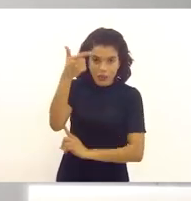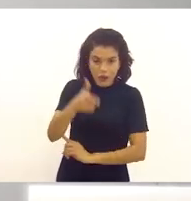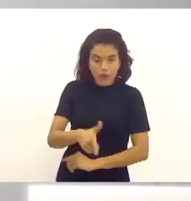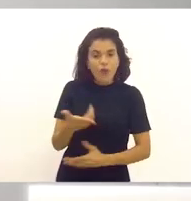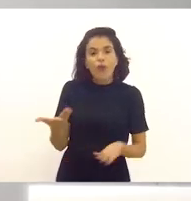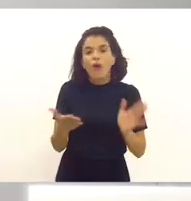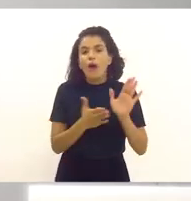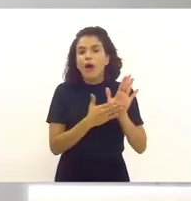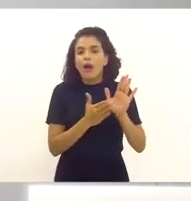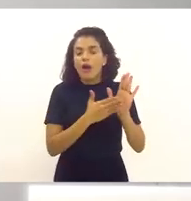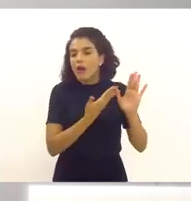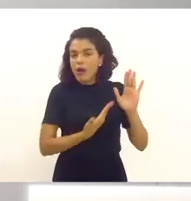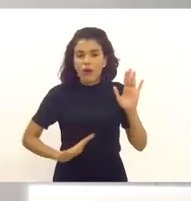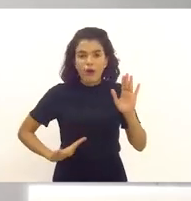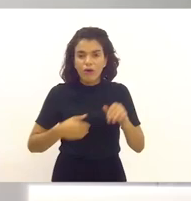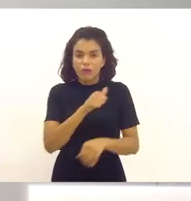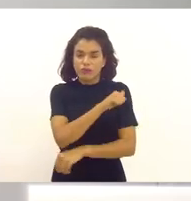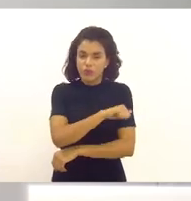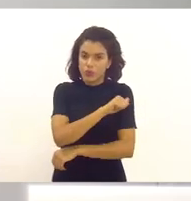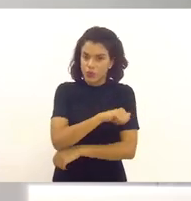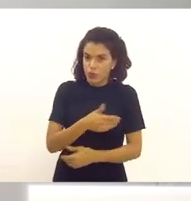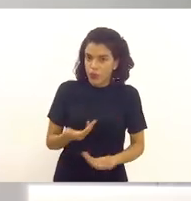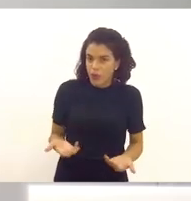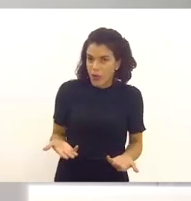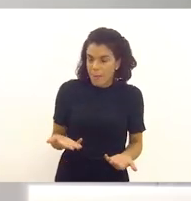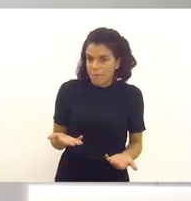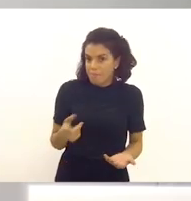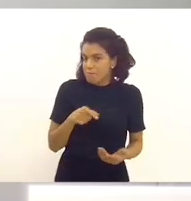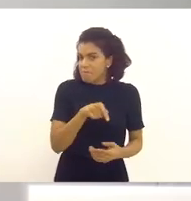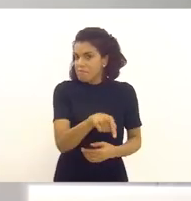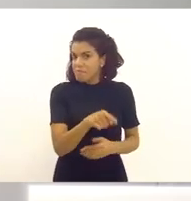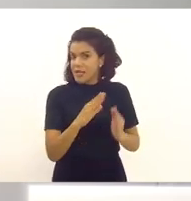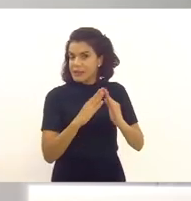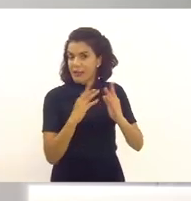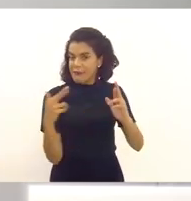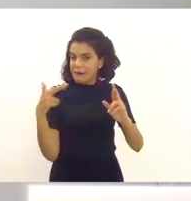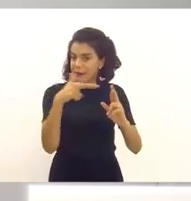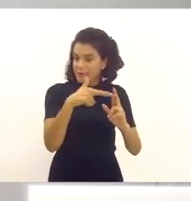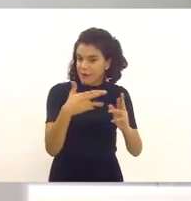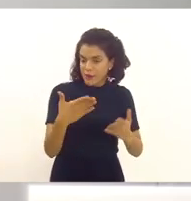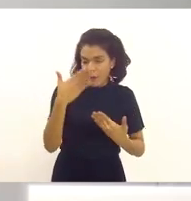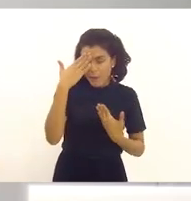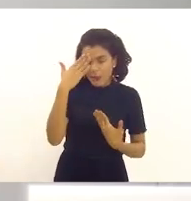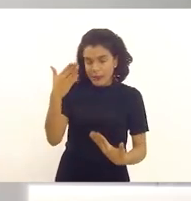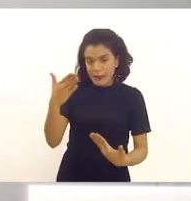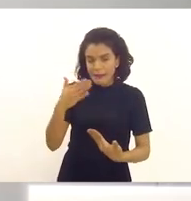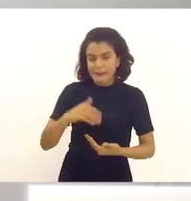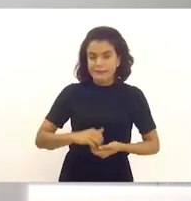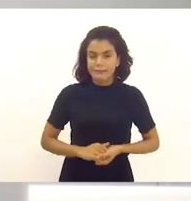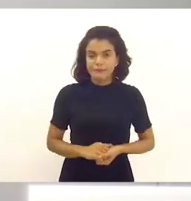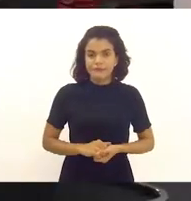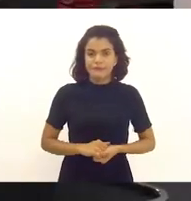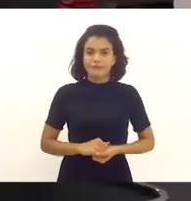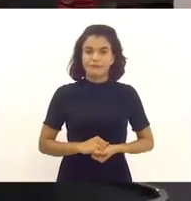Qual é a proposta do Governo do Estado do Rio de Janeiro para essa casa é isso muito obrigada